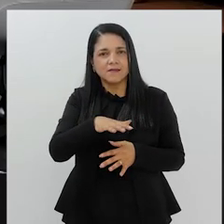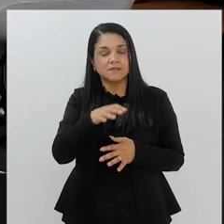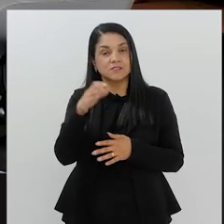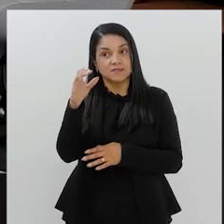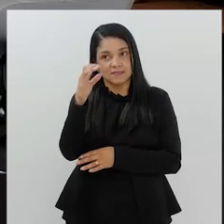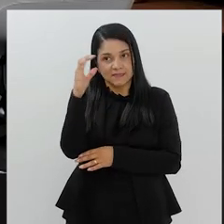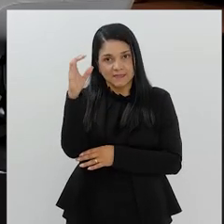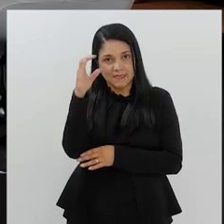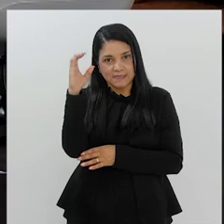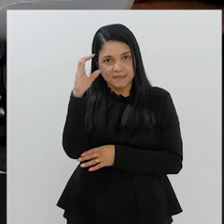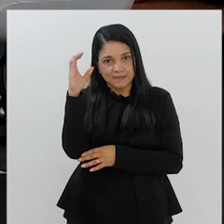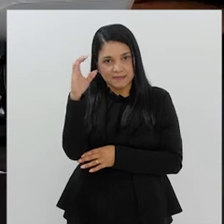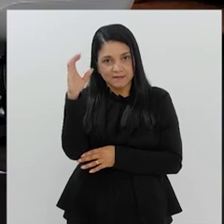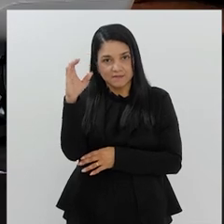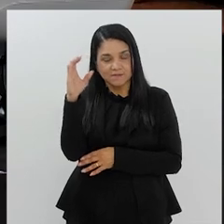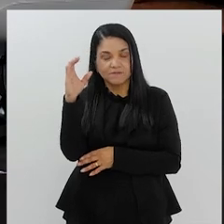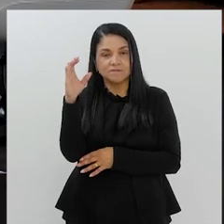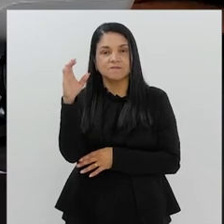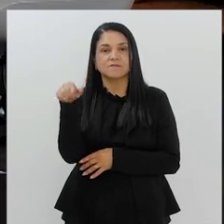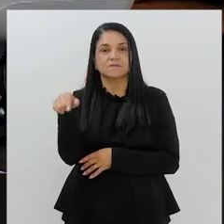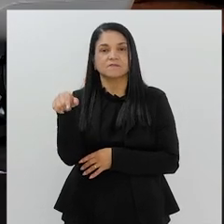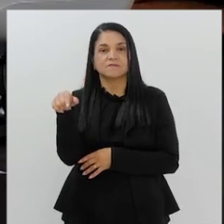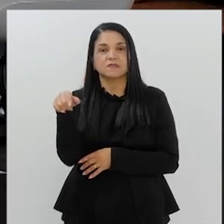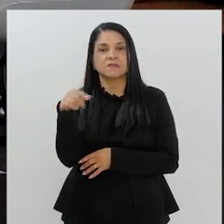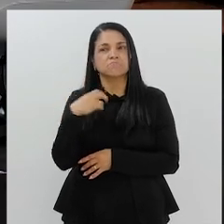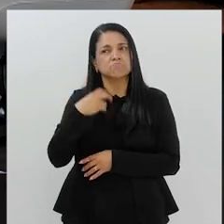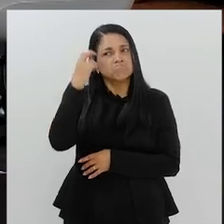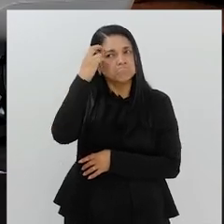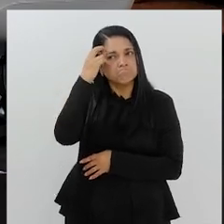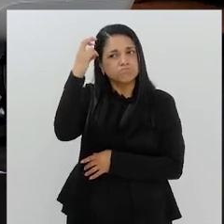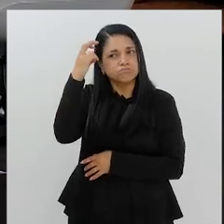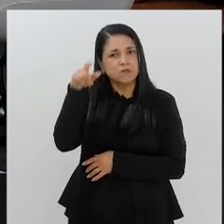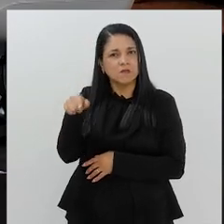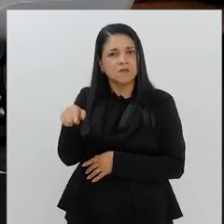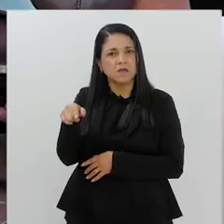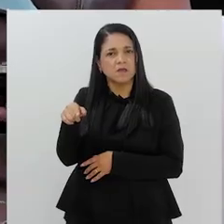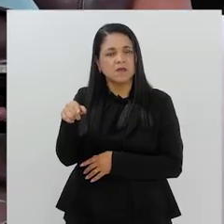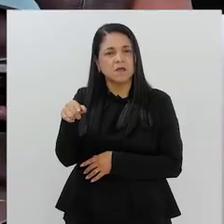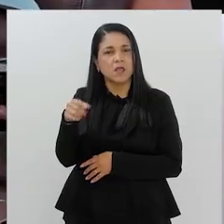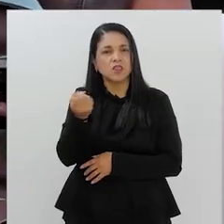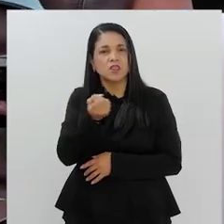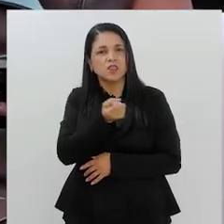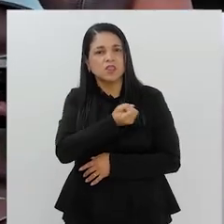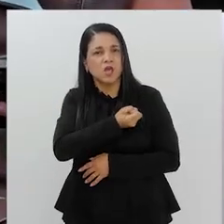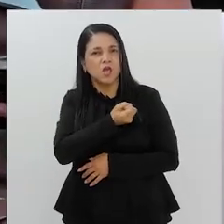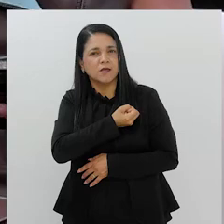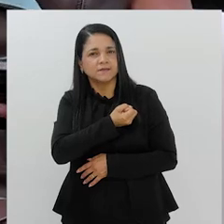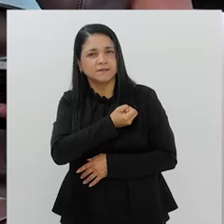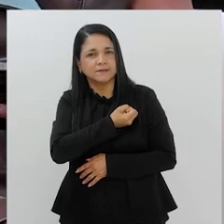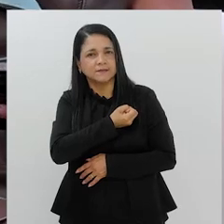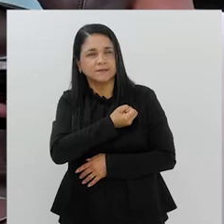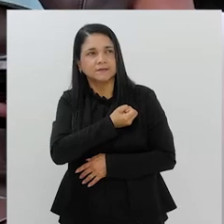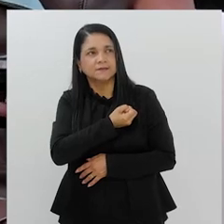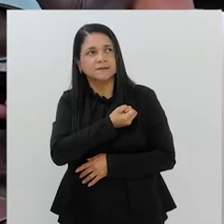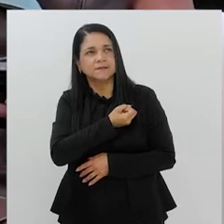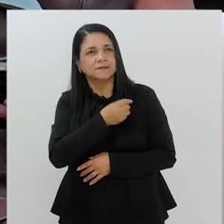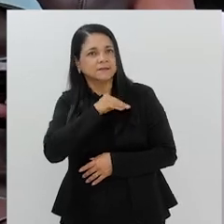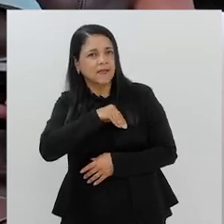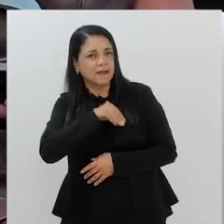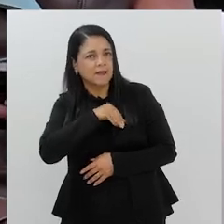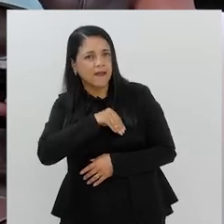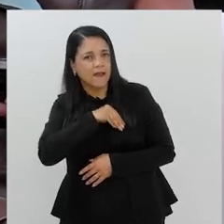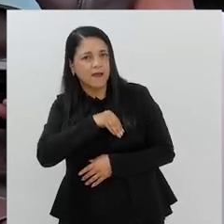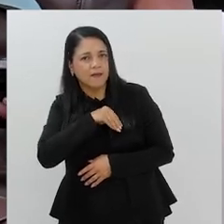eh de ciências né e intelectuais a média da de